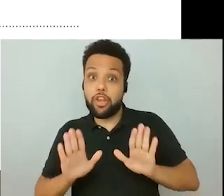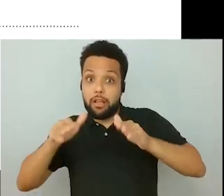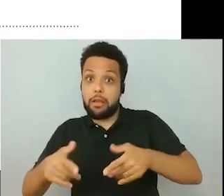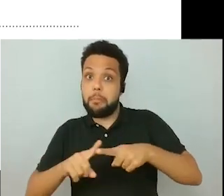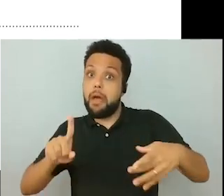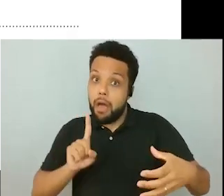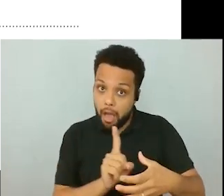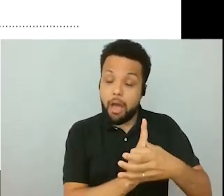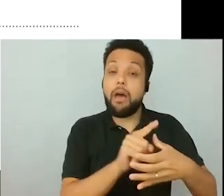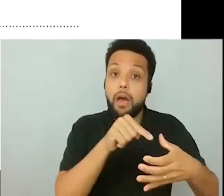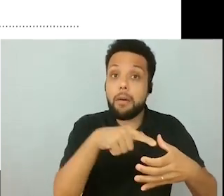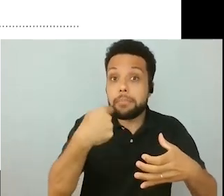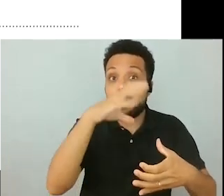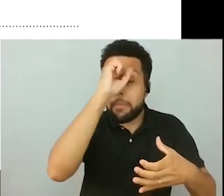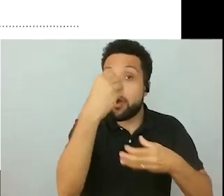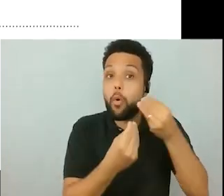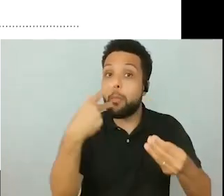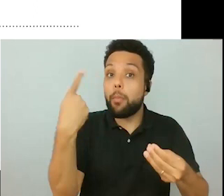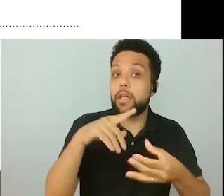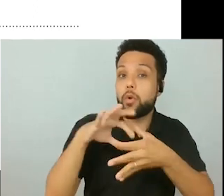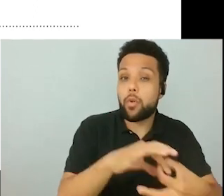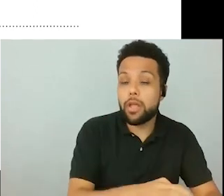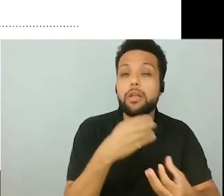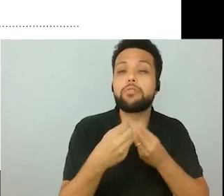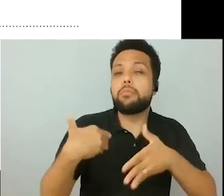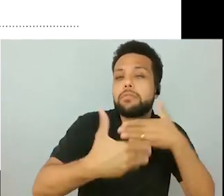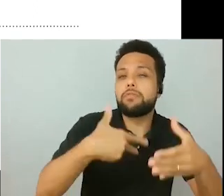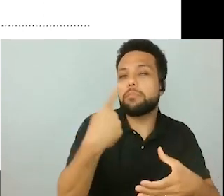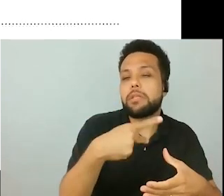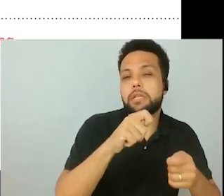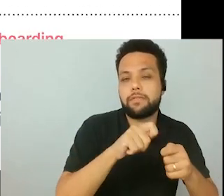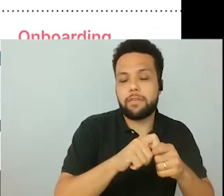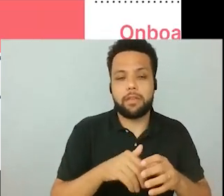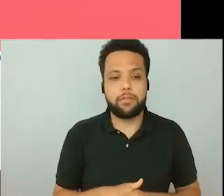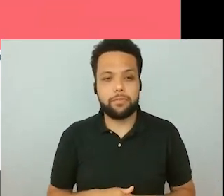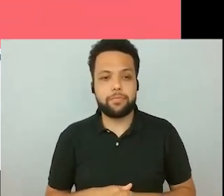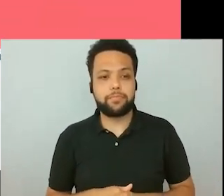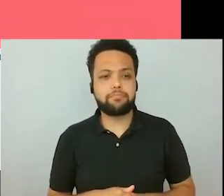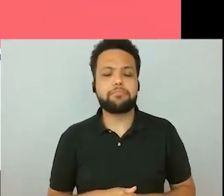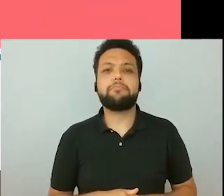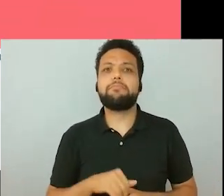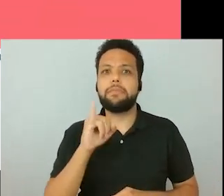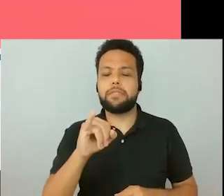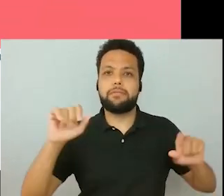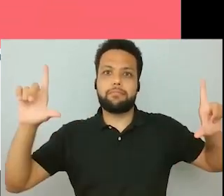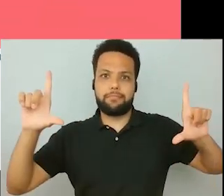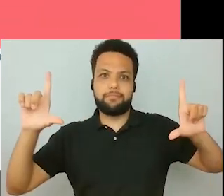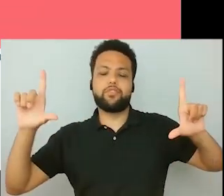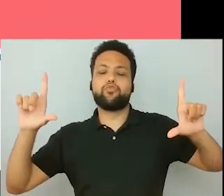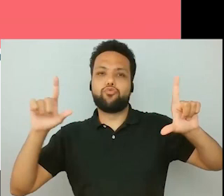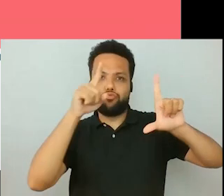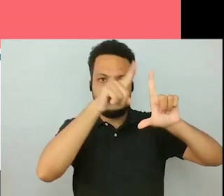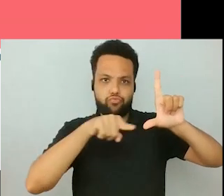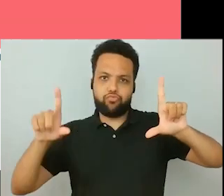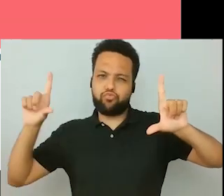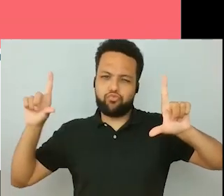precisar aprender o contexto do time, como o desenvolvimento é feito. E dando um zoom aqui, mostrando